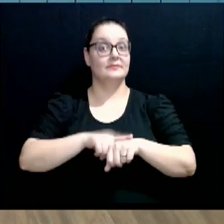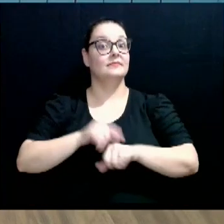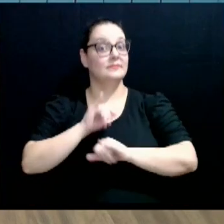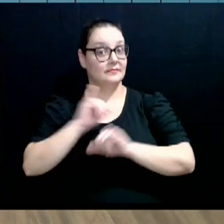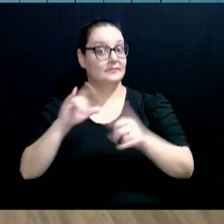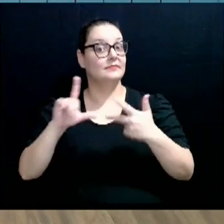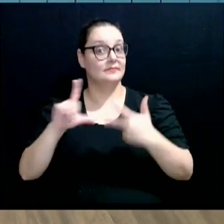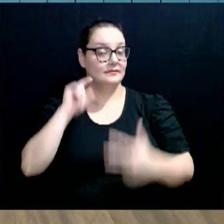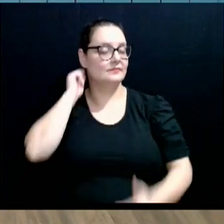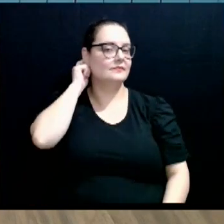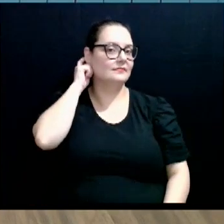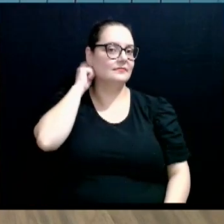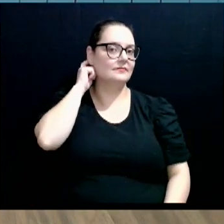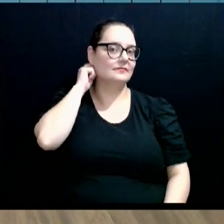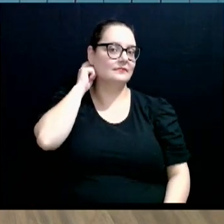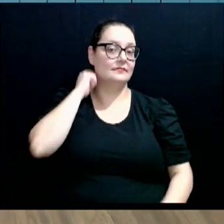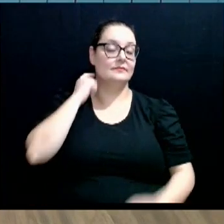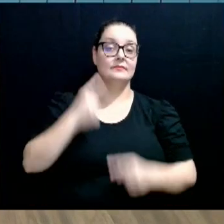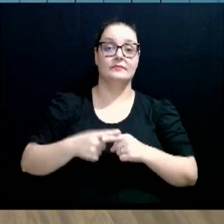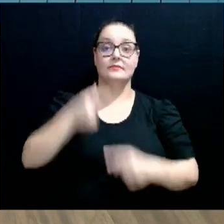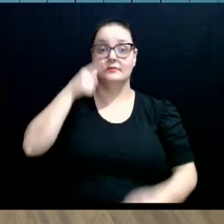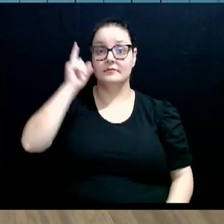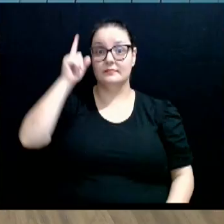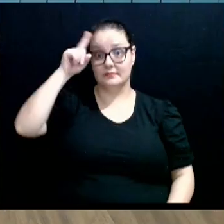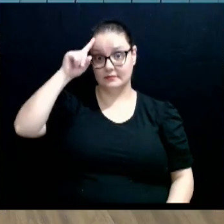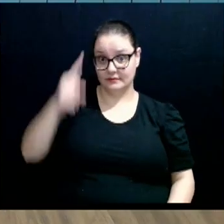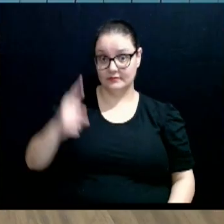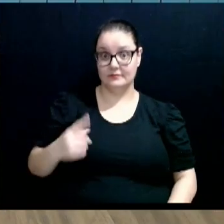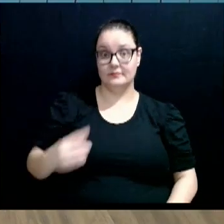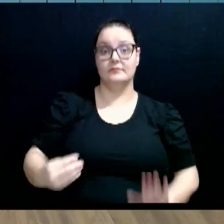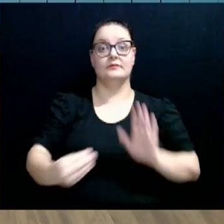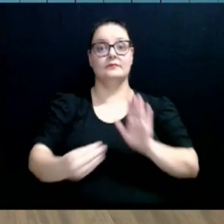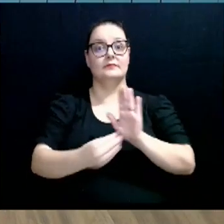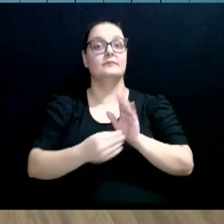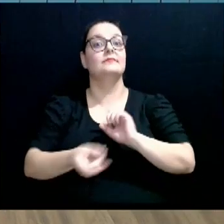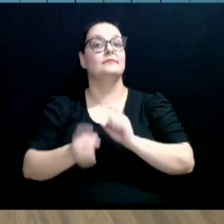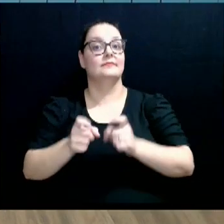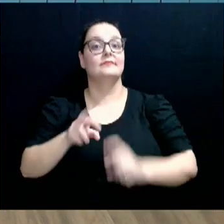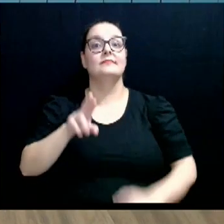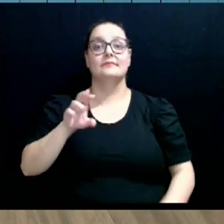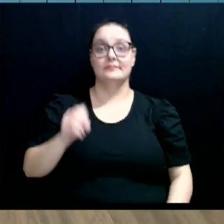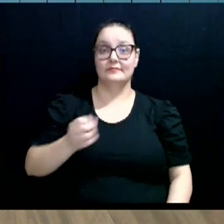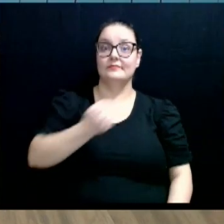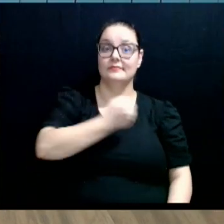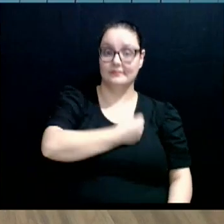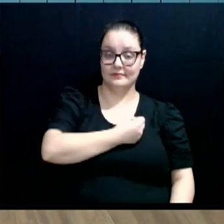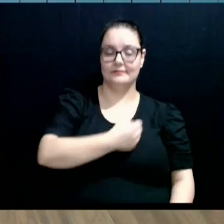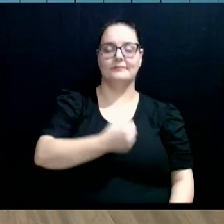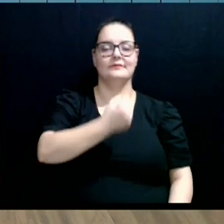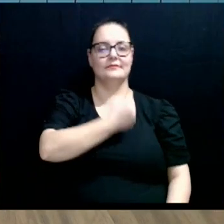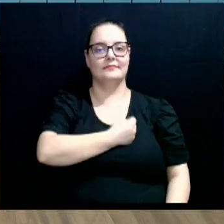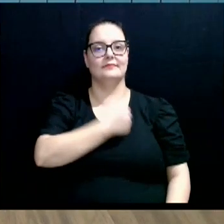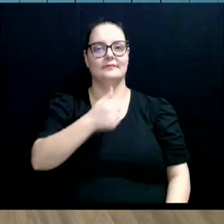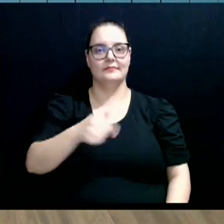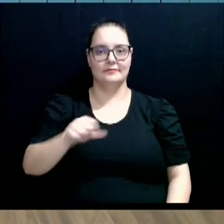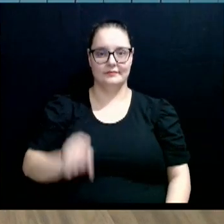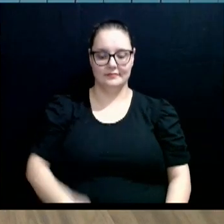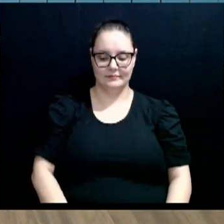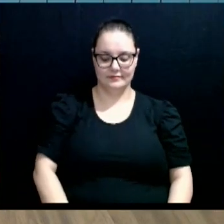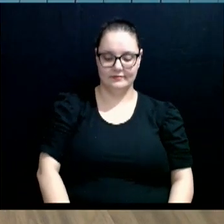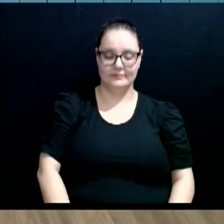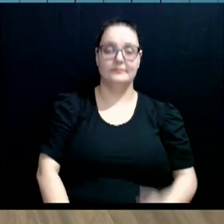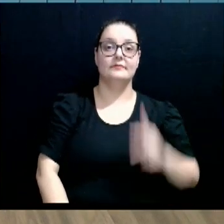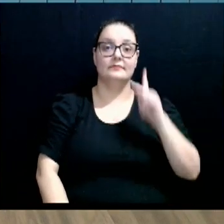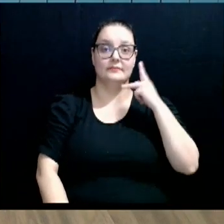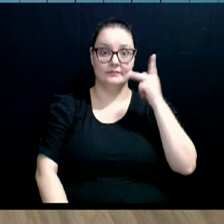Legislativo, porque ontem foi dia da última reunião ordinária do ano, a de número 78. Os vereadores se reuniram